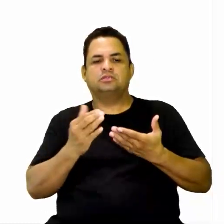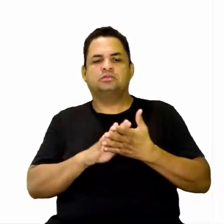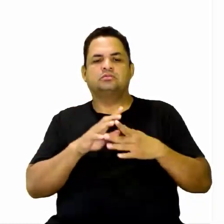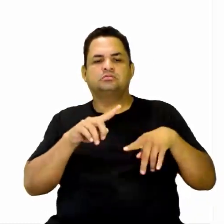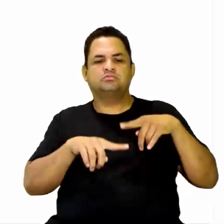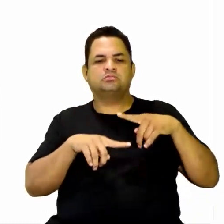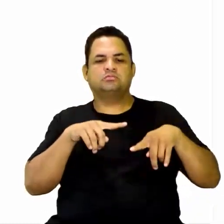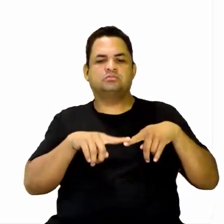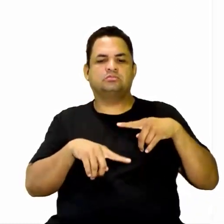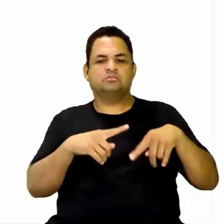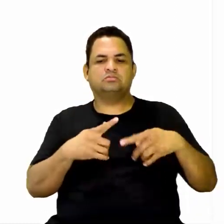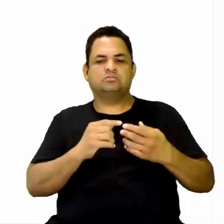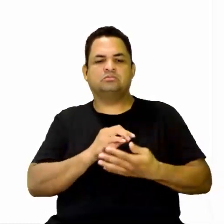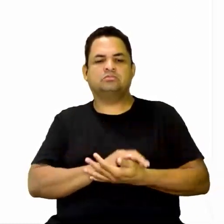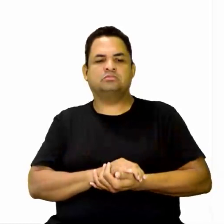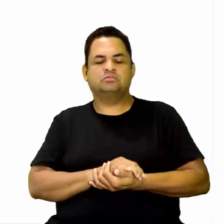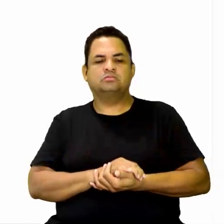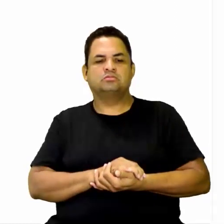tipo de material